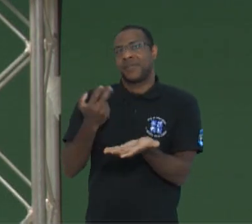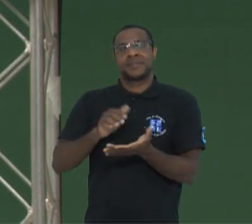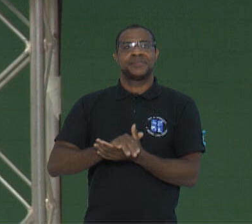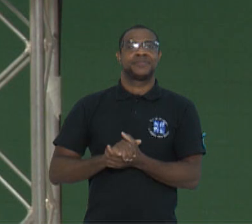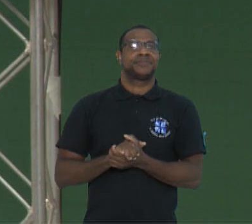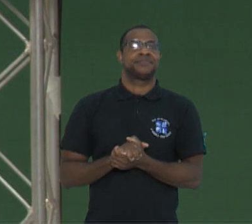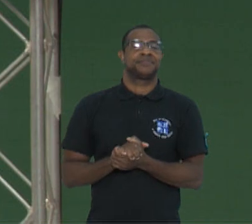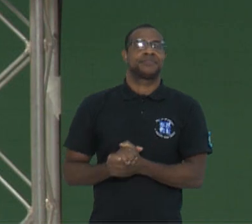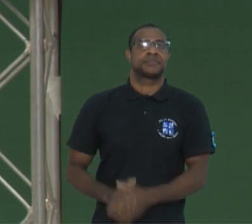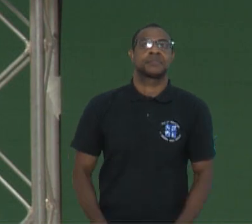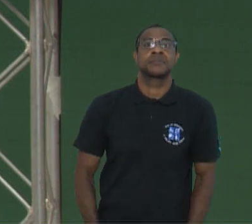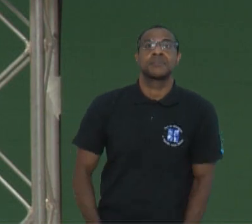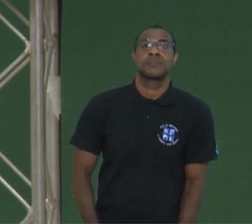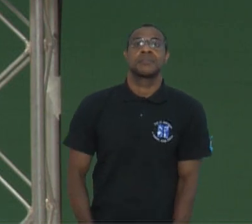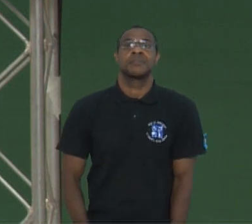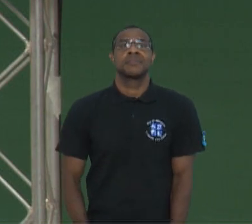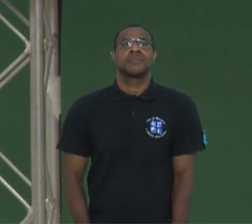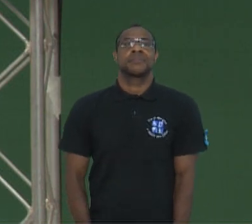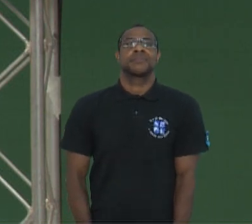Vamos para o nosso quiz?